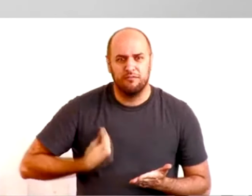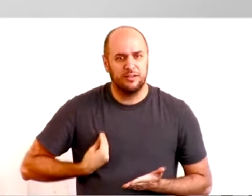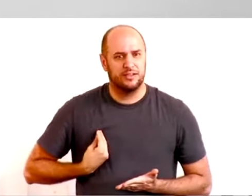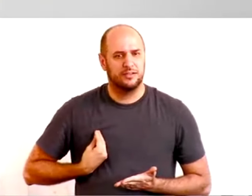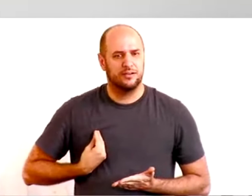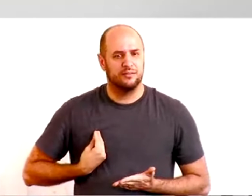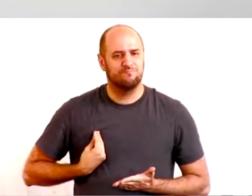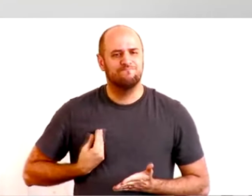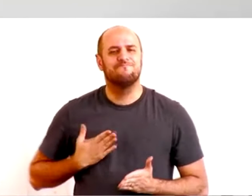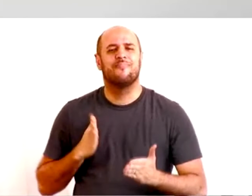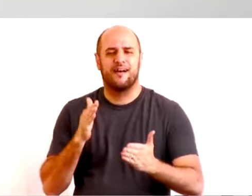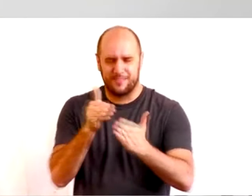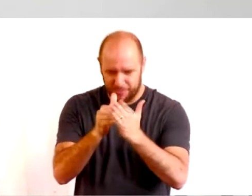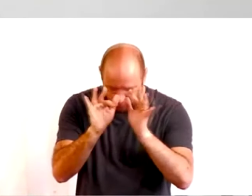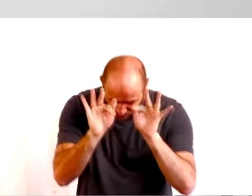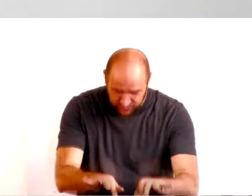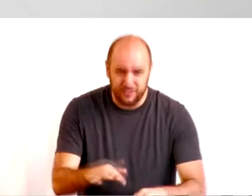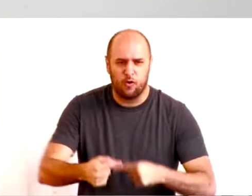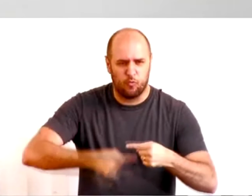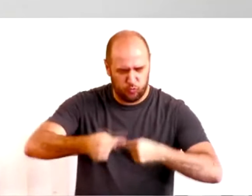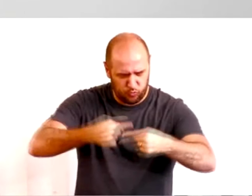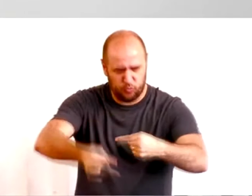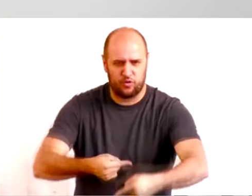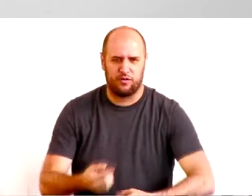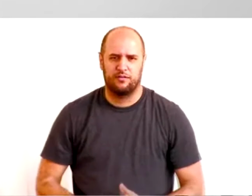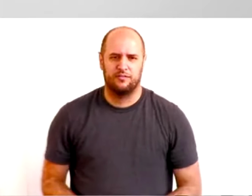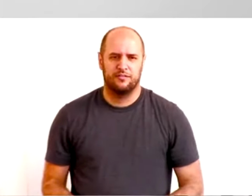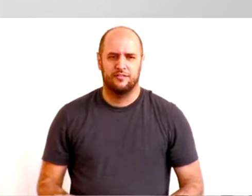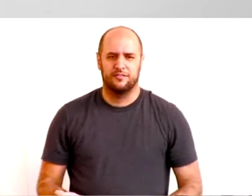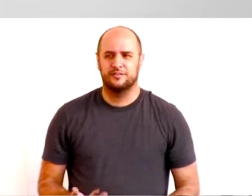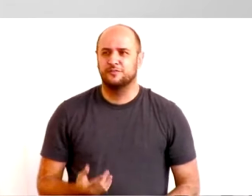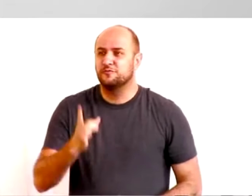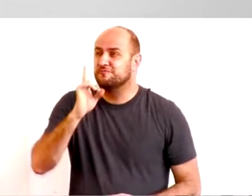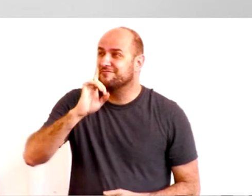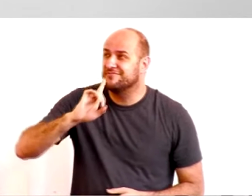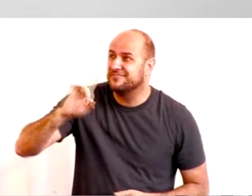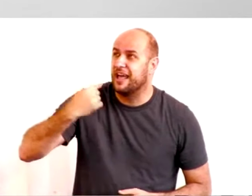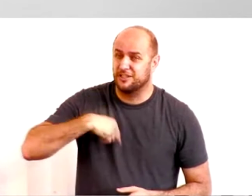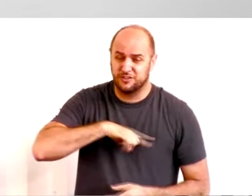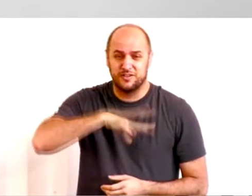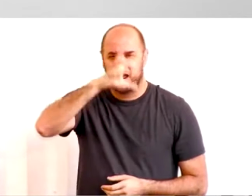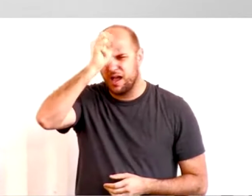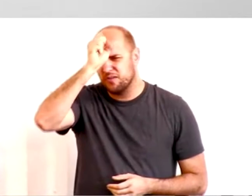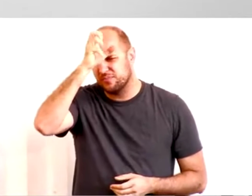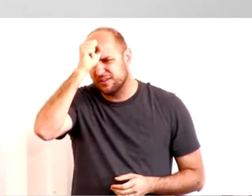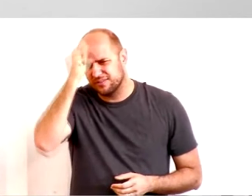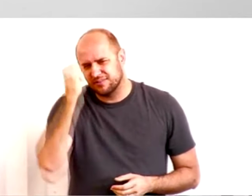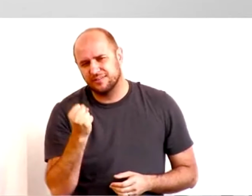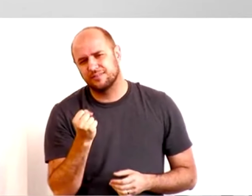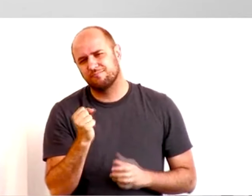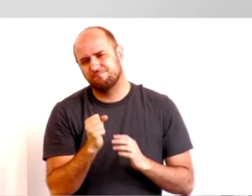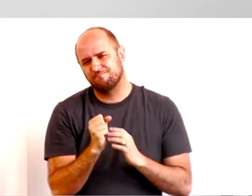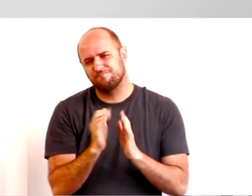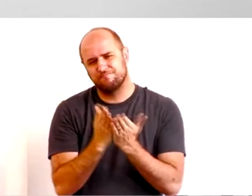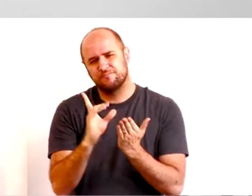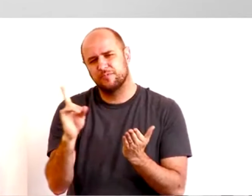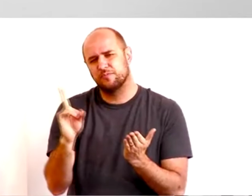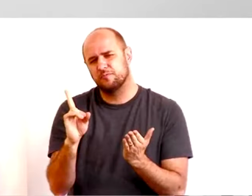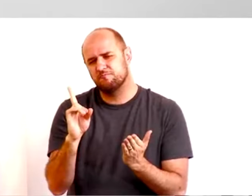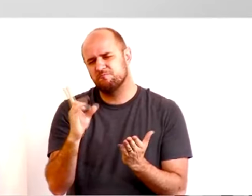vai completar. Quantas coisas nós podemos aprender com esse texto?